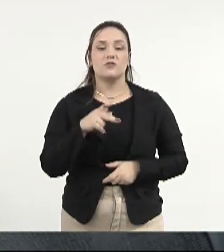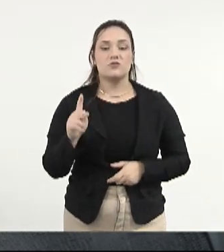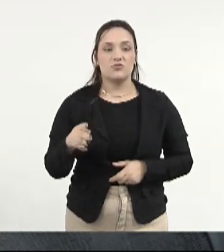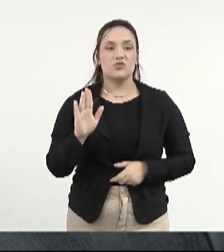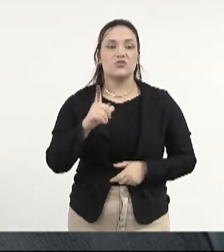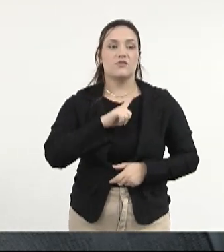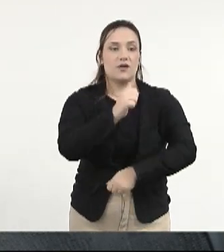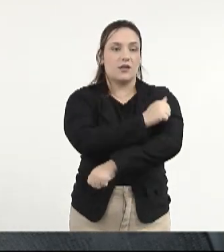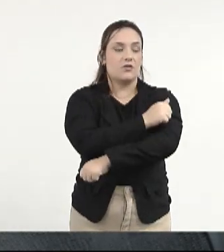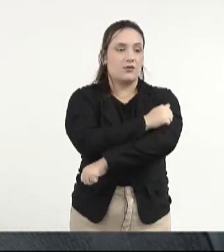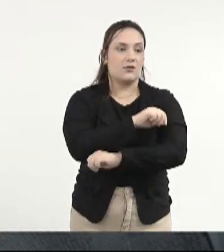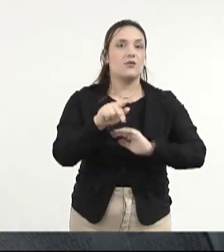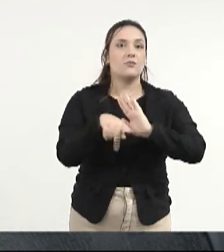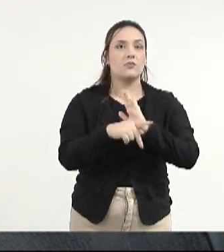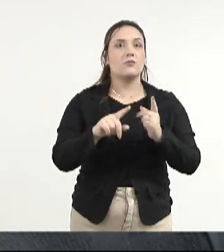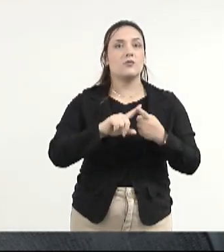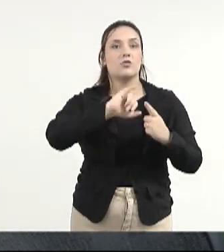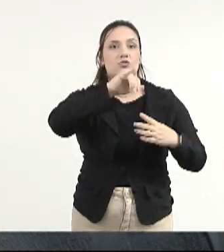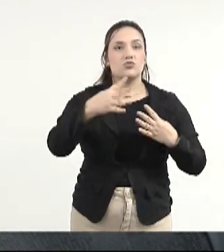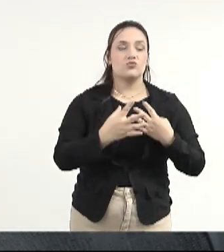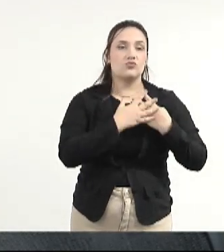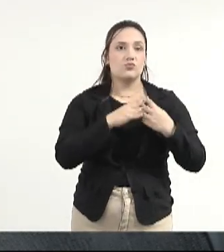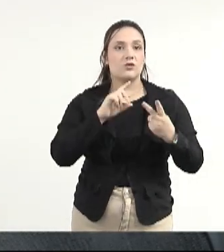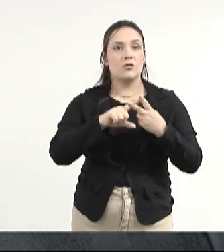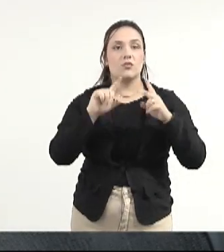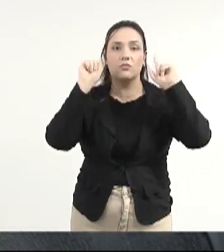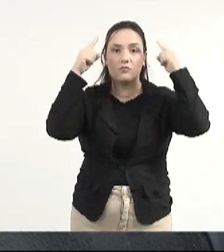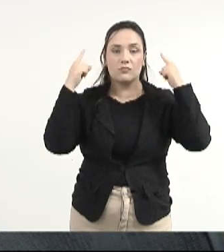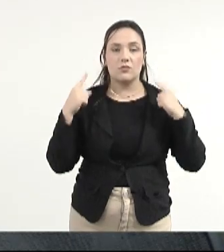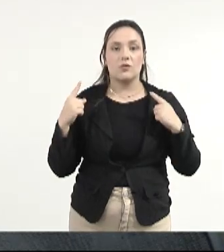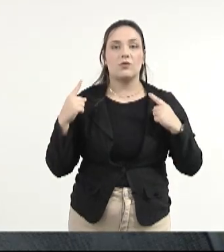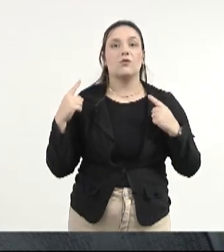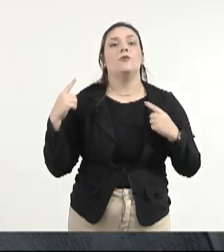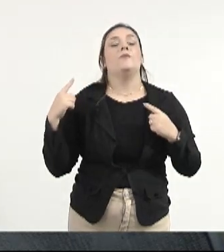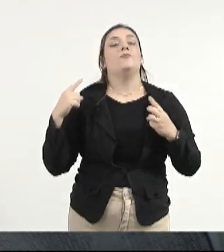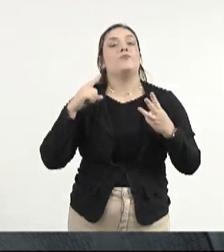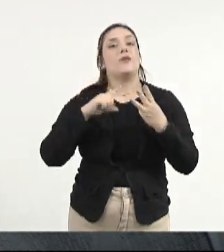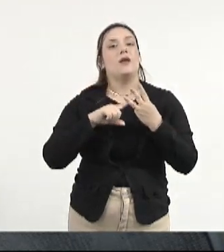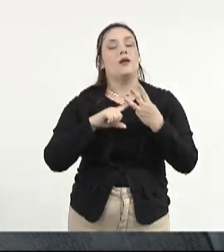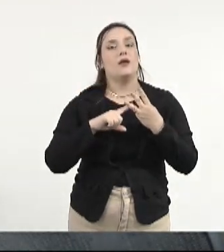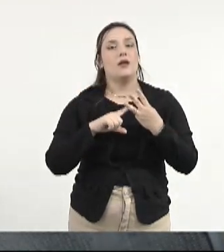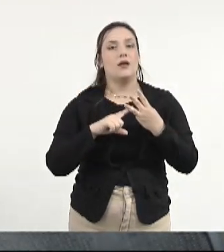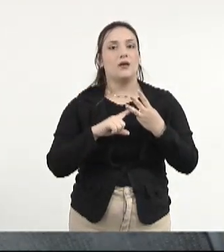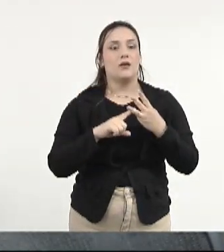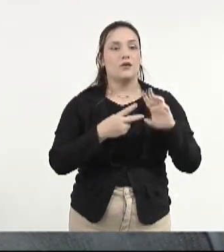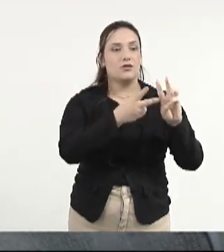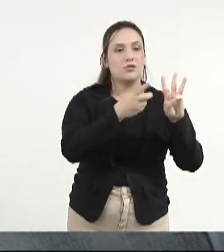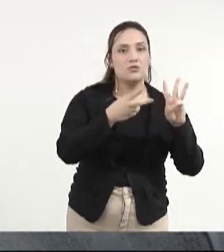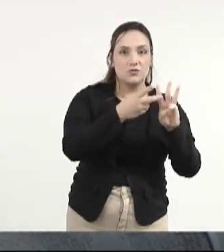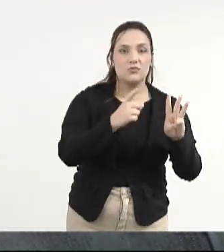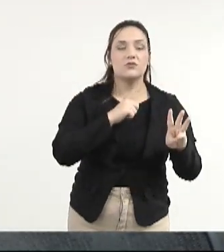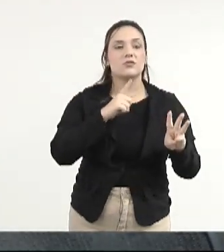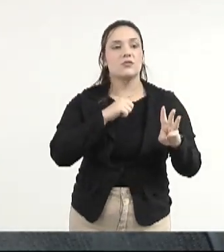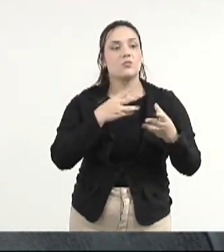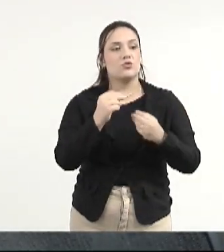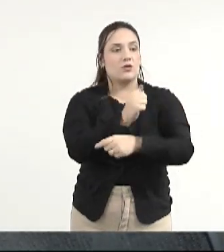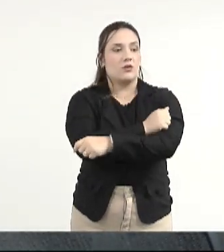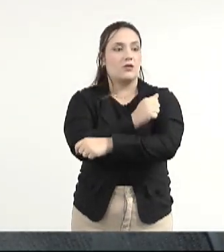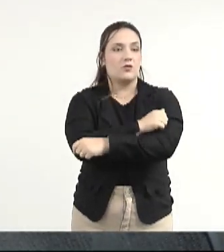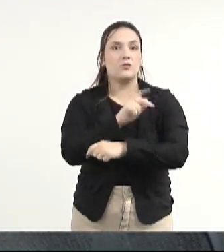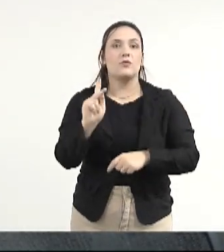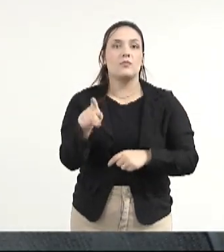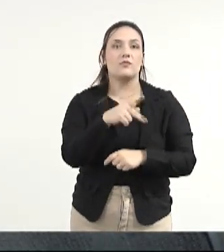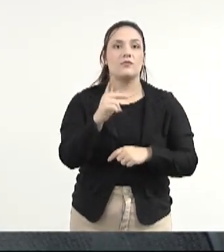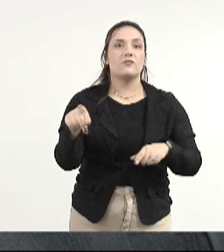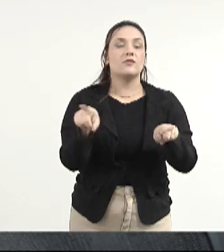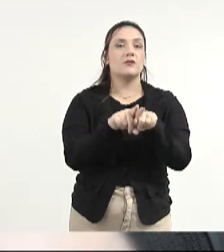professora, eu recebi alunos que eram judeus, muçulmanos, estudantes indígenas, muitos estudantes, inclusive